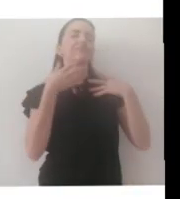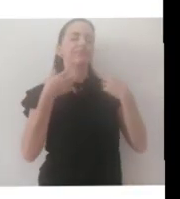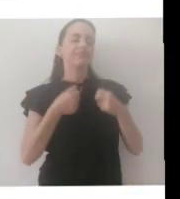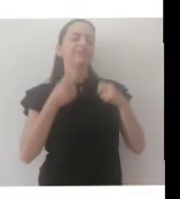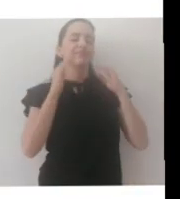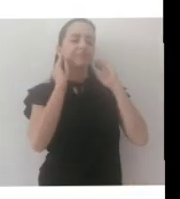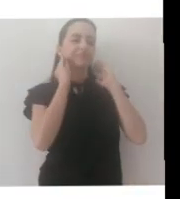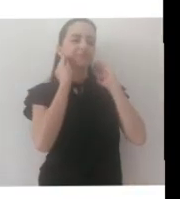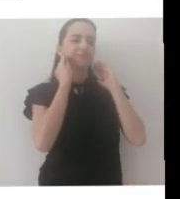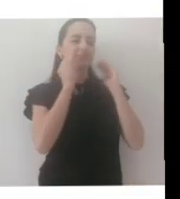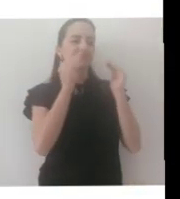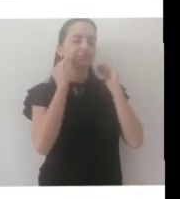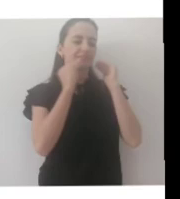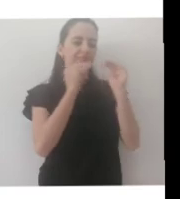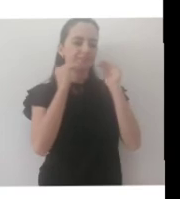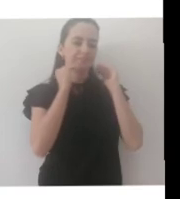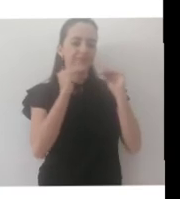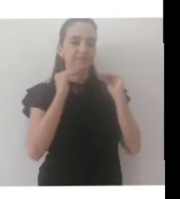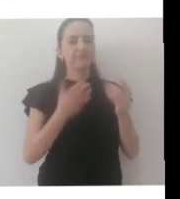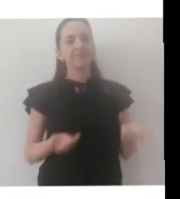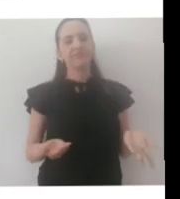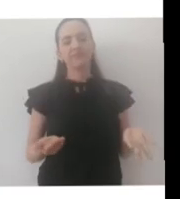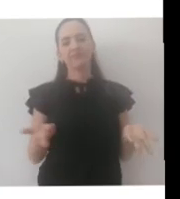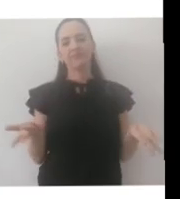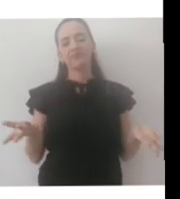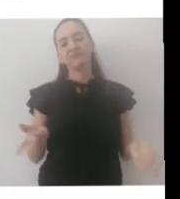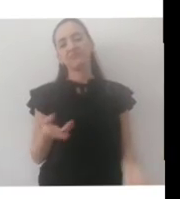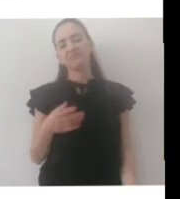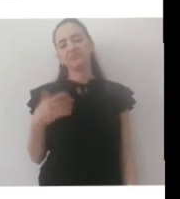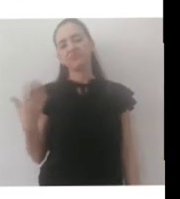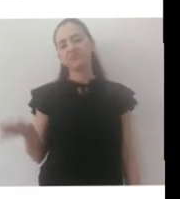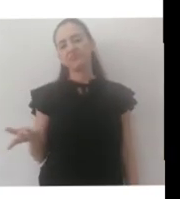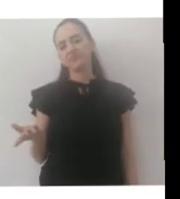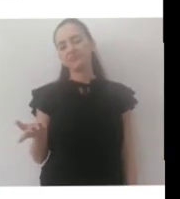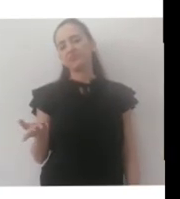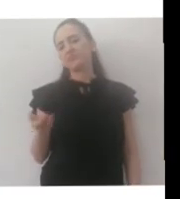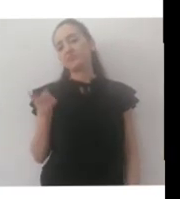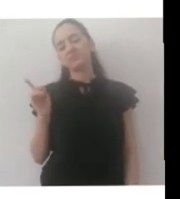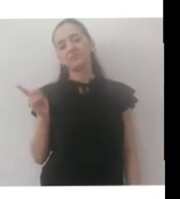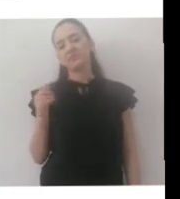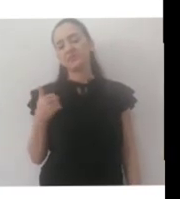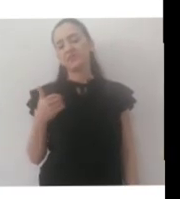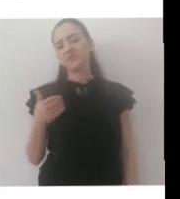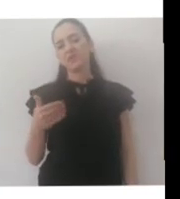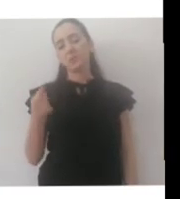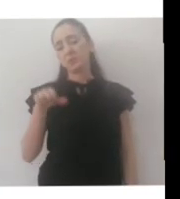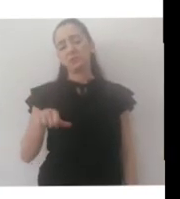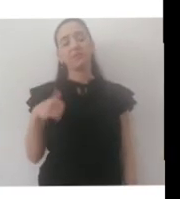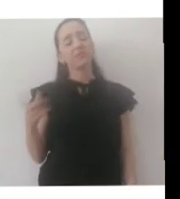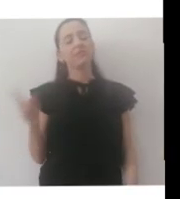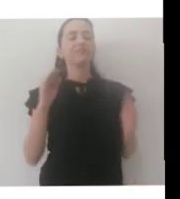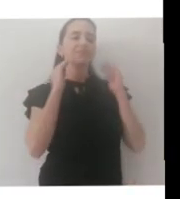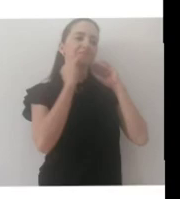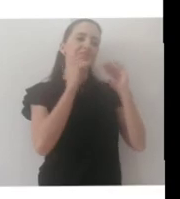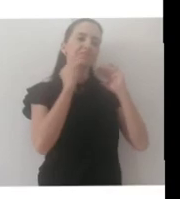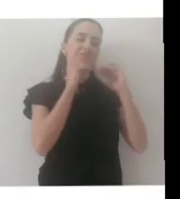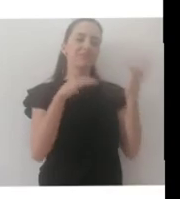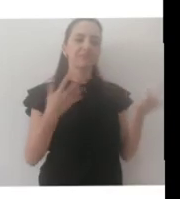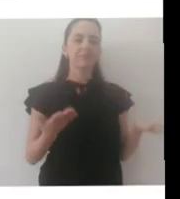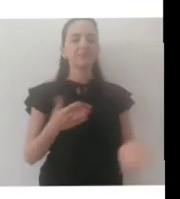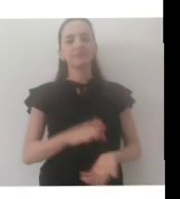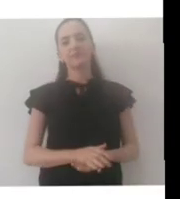negativo, porque acaba fazendo com que a criança tenha uma conformidade cega. Ela se conforma, mesmo que aquilo podia ser uma coisa